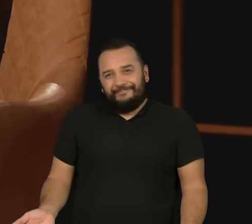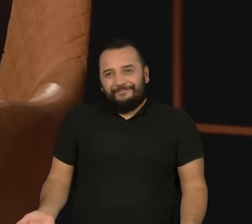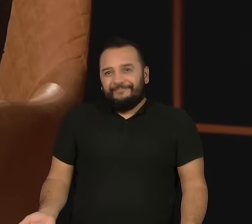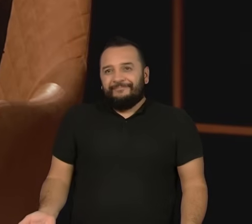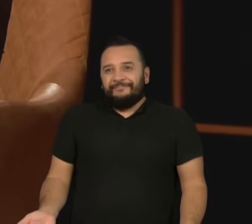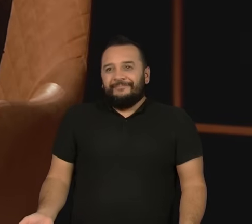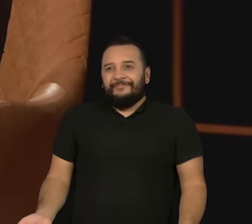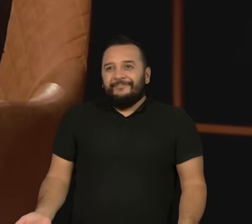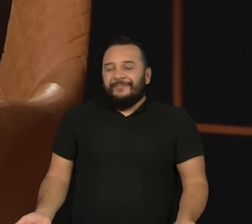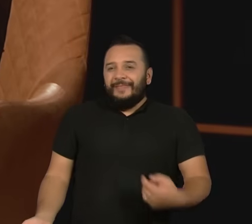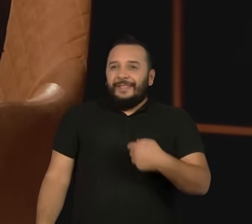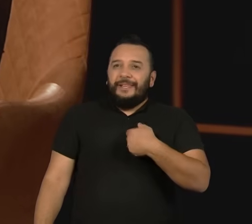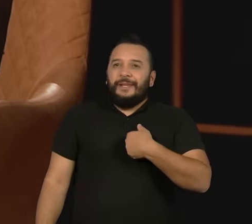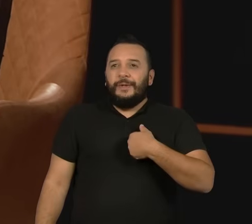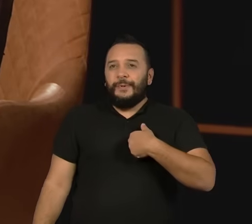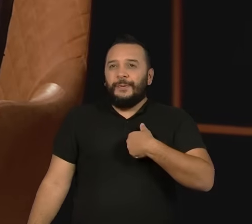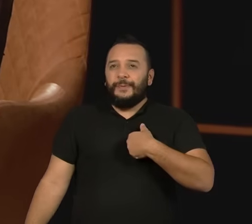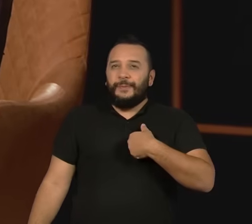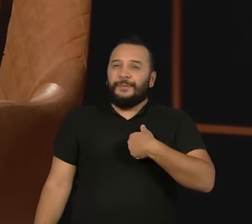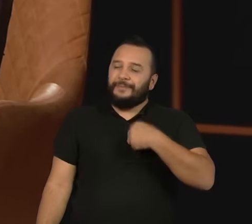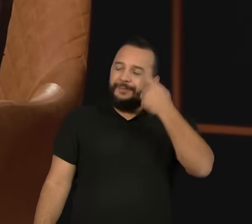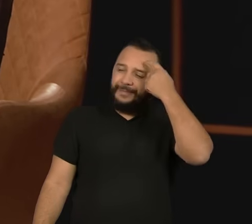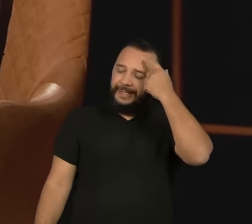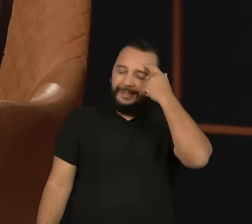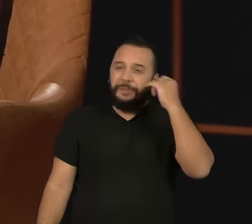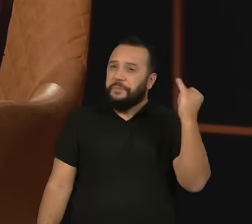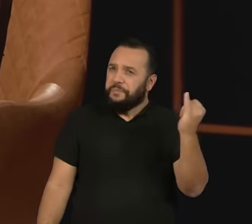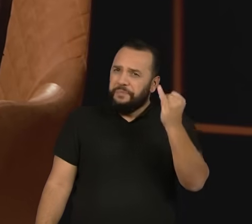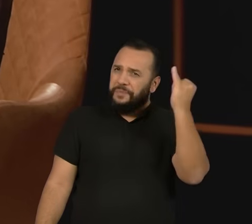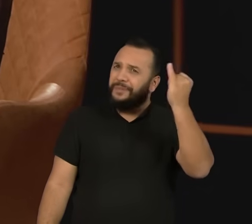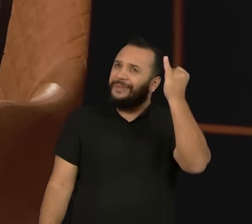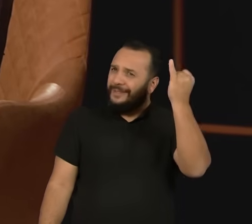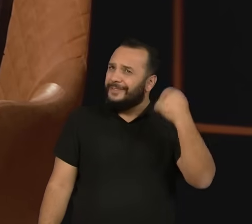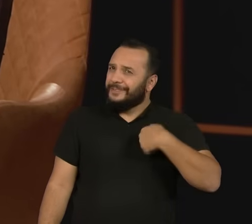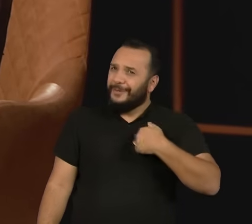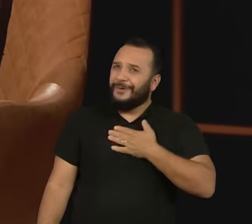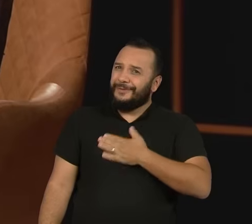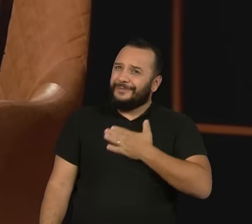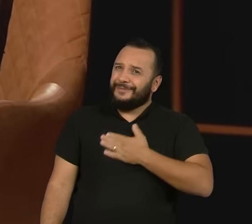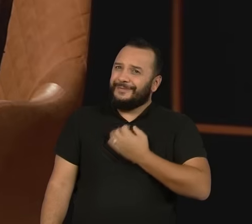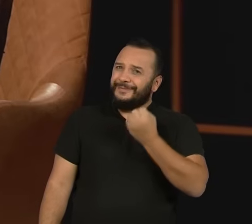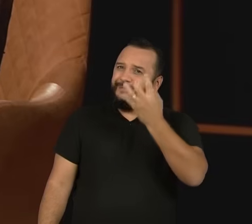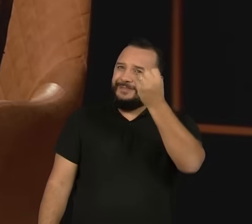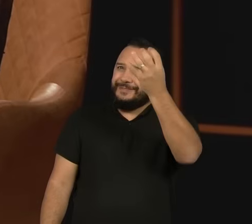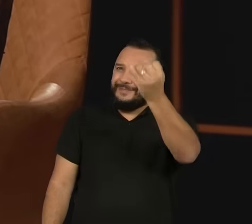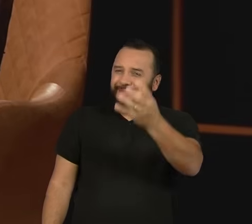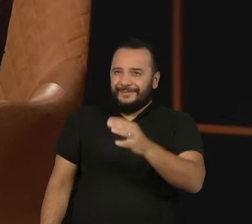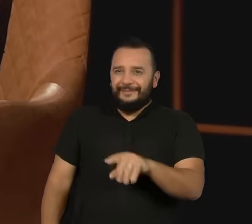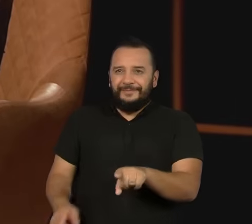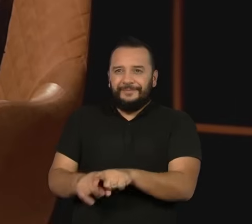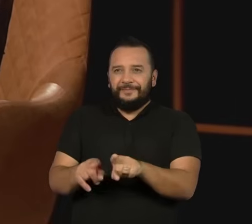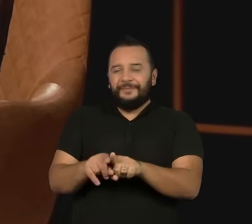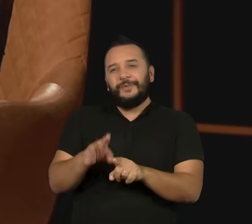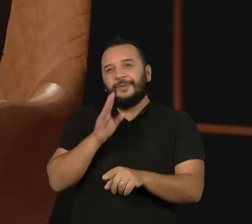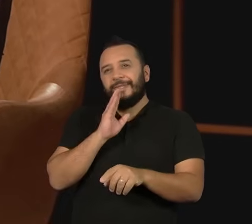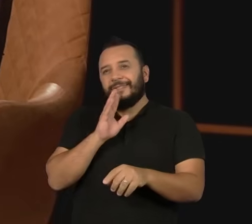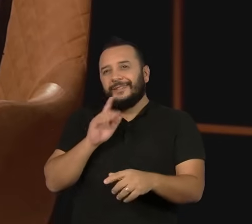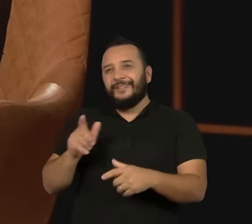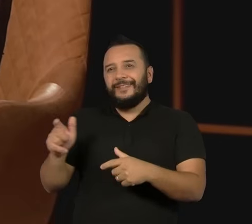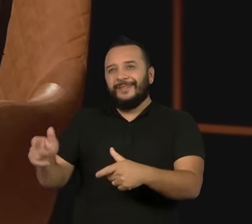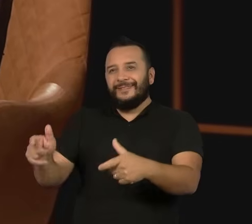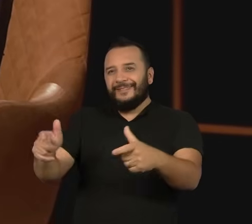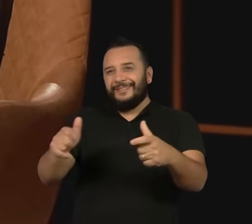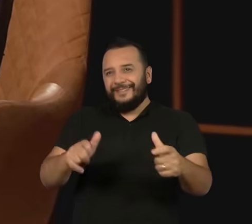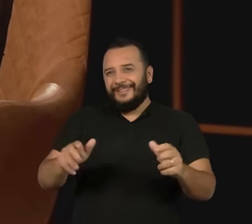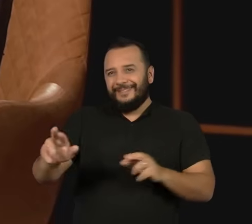que eu considero um investimento, eu gosto de viajar, gosto de conhecer lugares